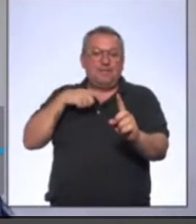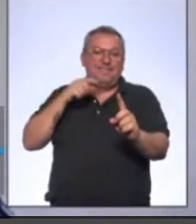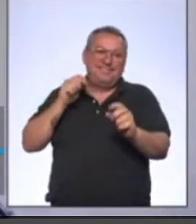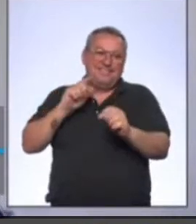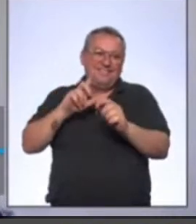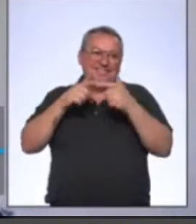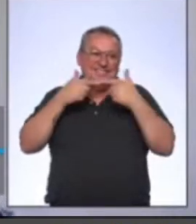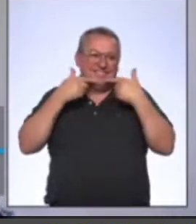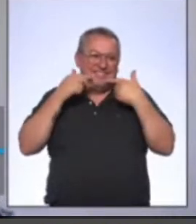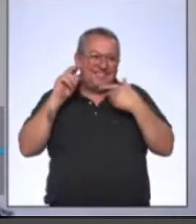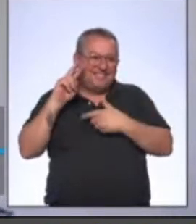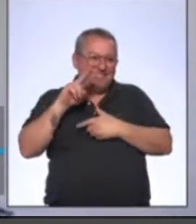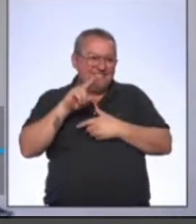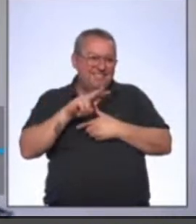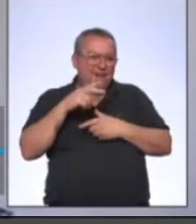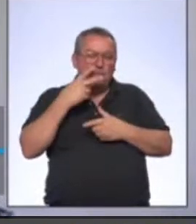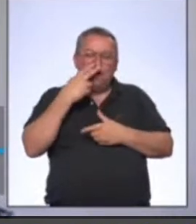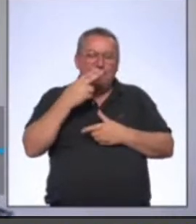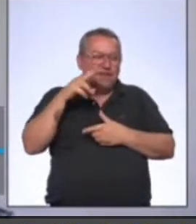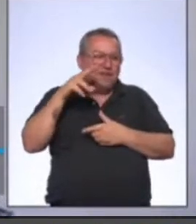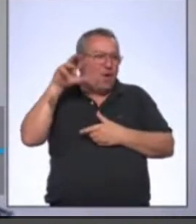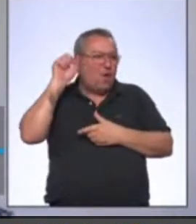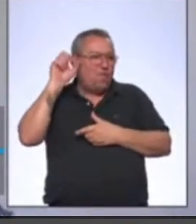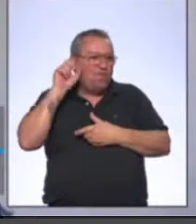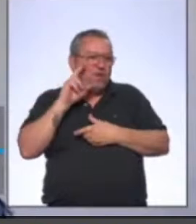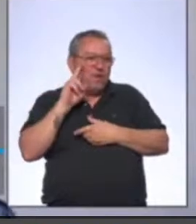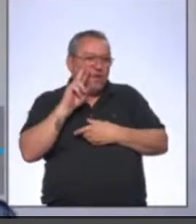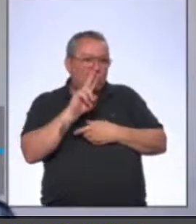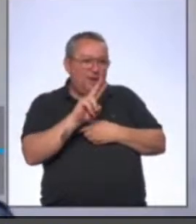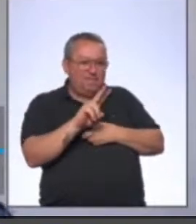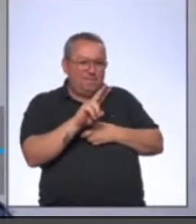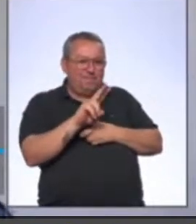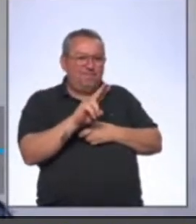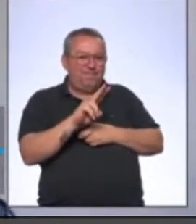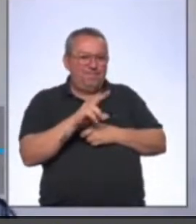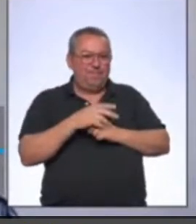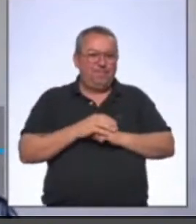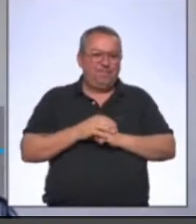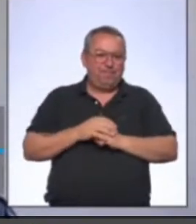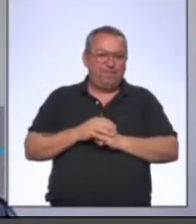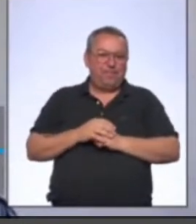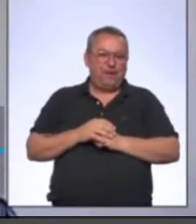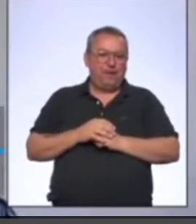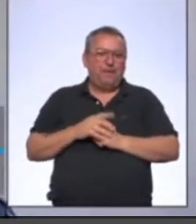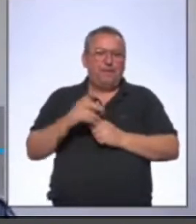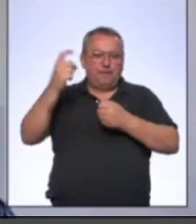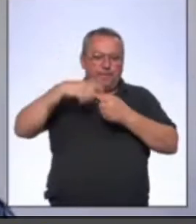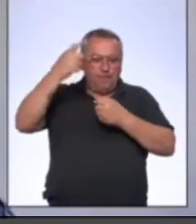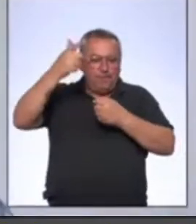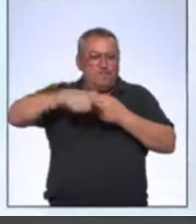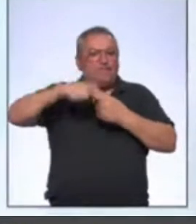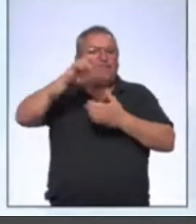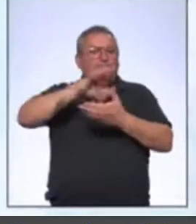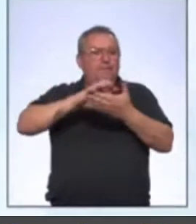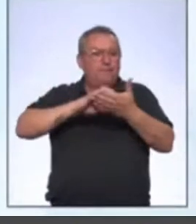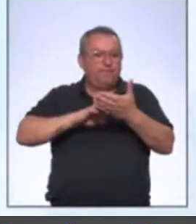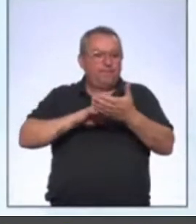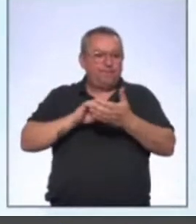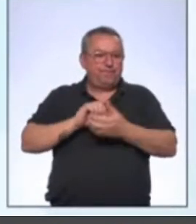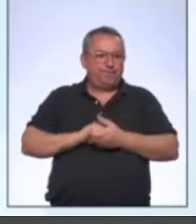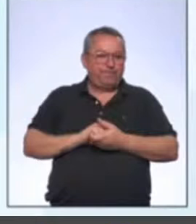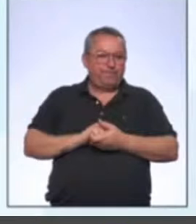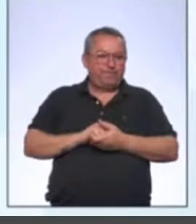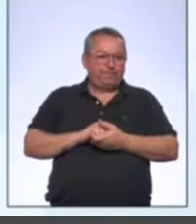né, ouvir meu olhar. Olha que bonito. Texto incrível, né? Então vamos ver. Volta lá no texto, por favor. Julga que o